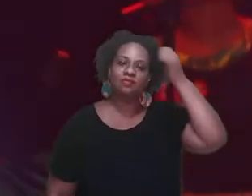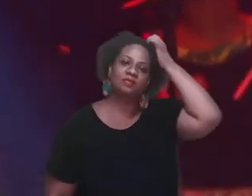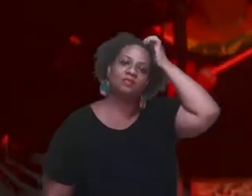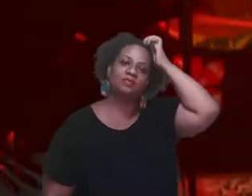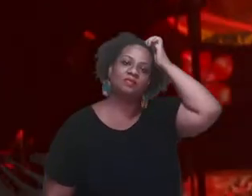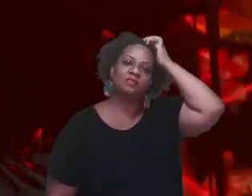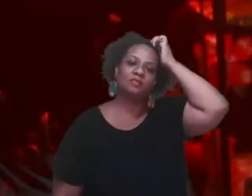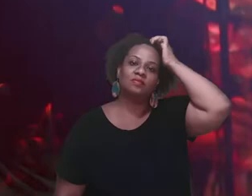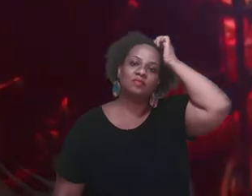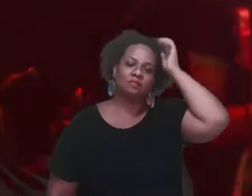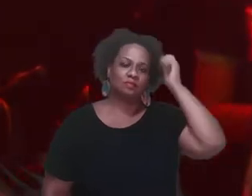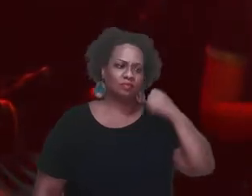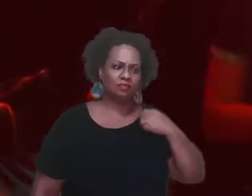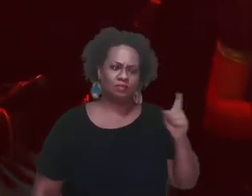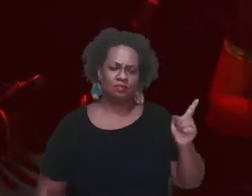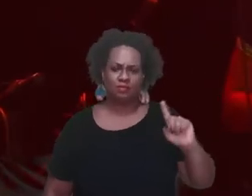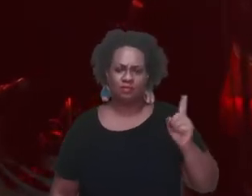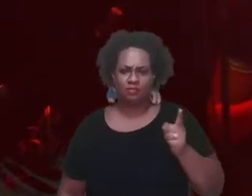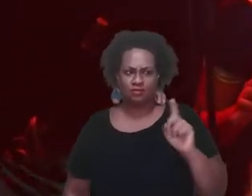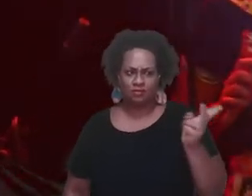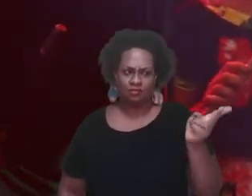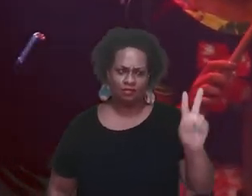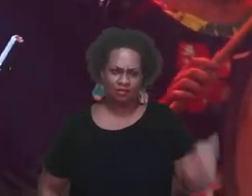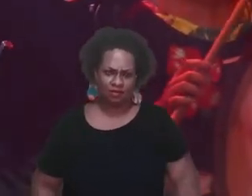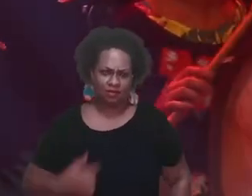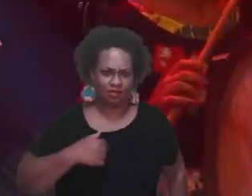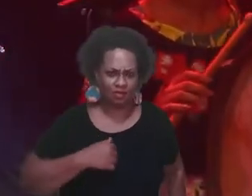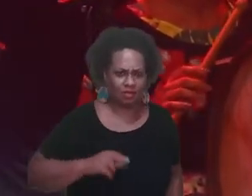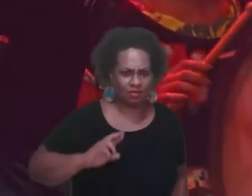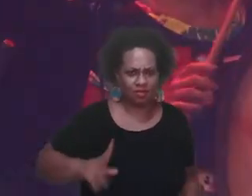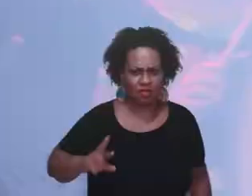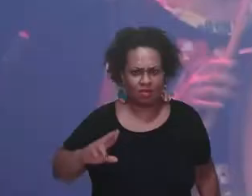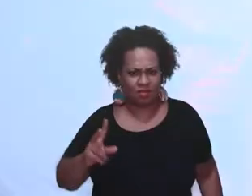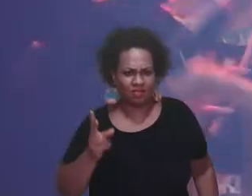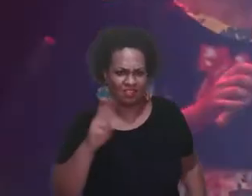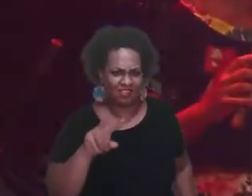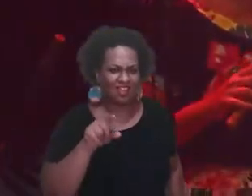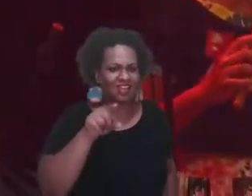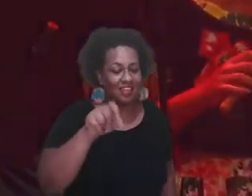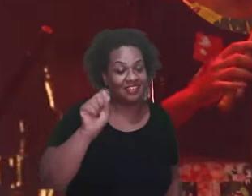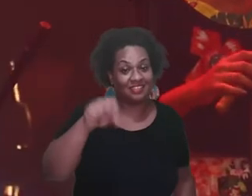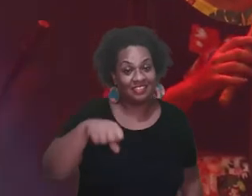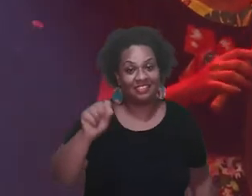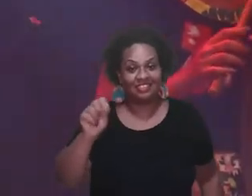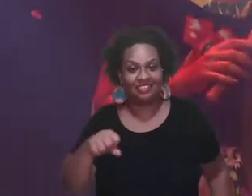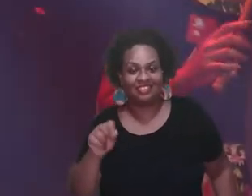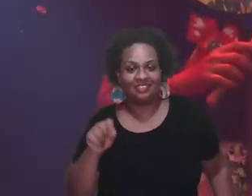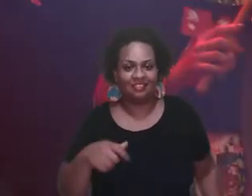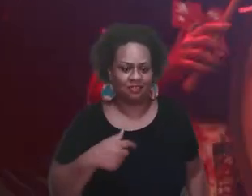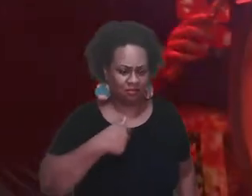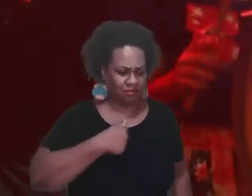não fui eu Lola foi você Laurinda fui eu logo foi você